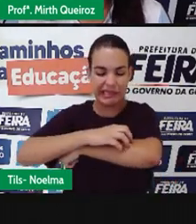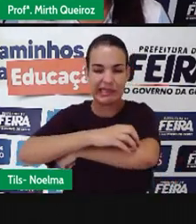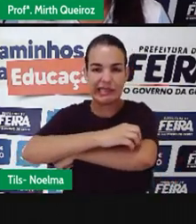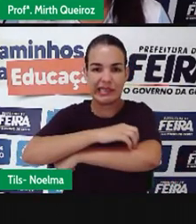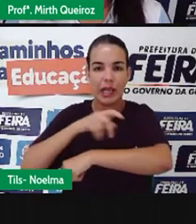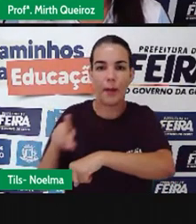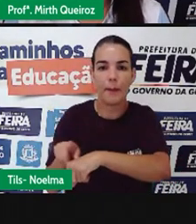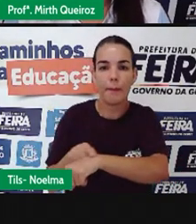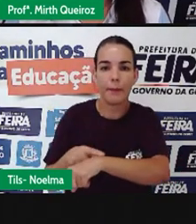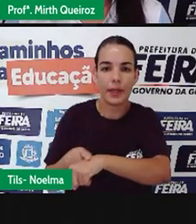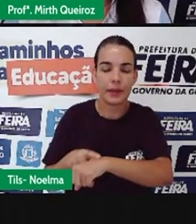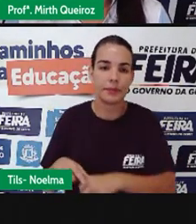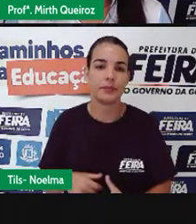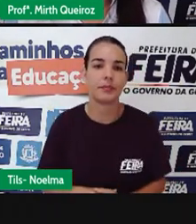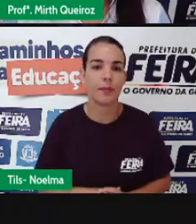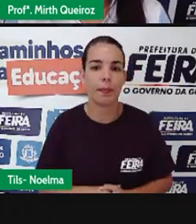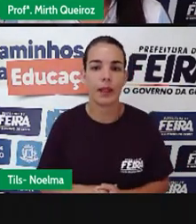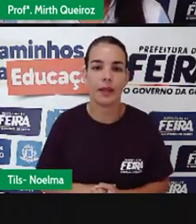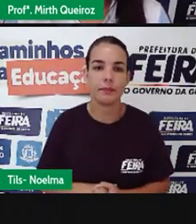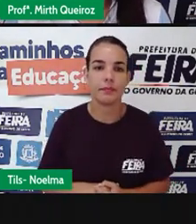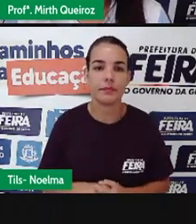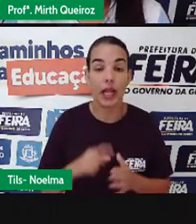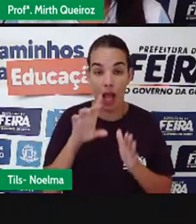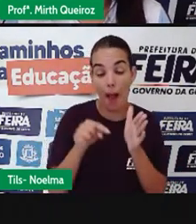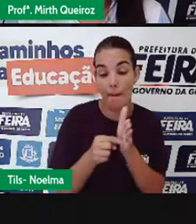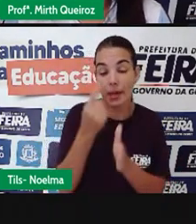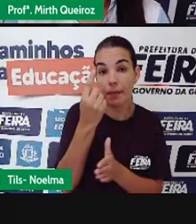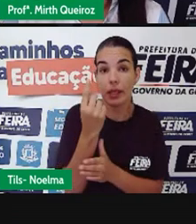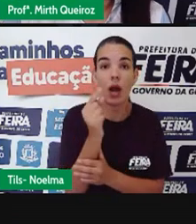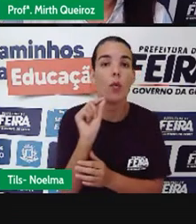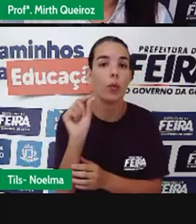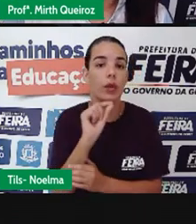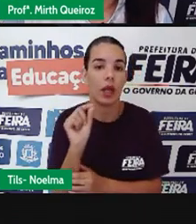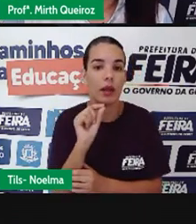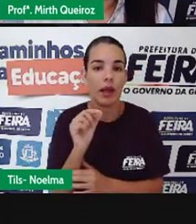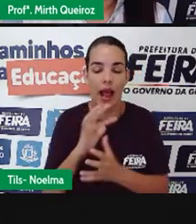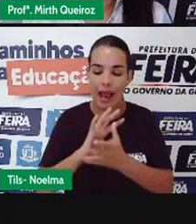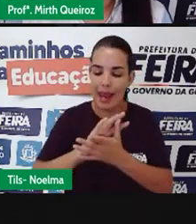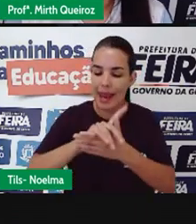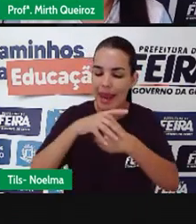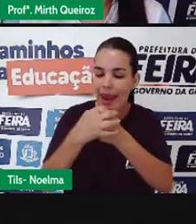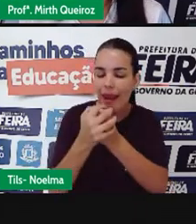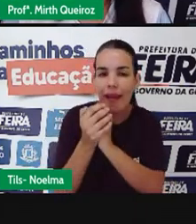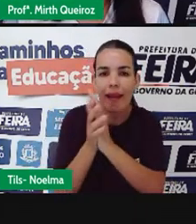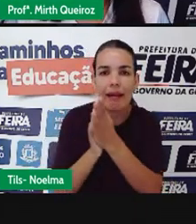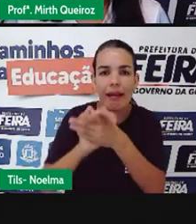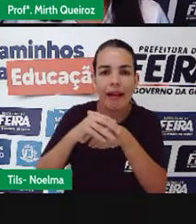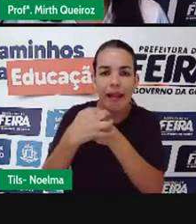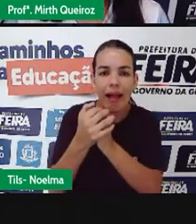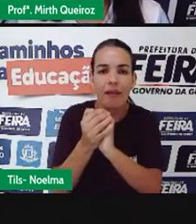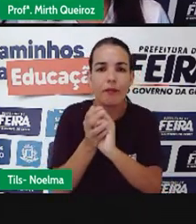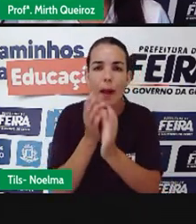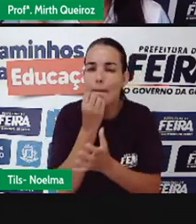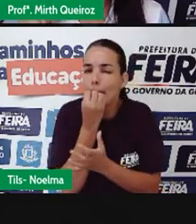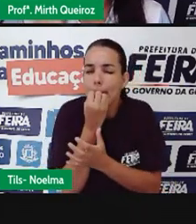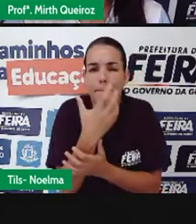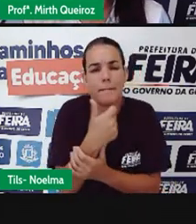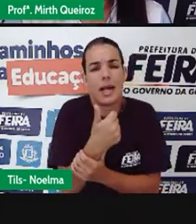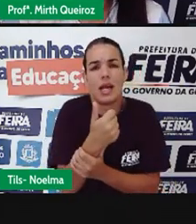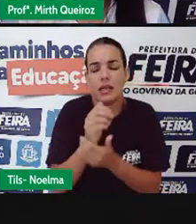e intestinais a primeira dica que nós temos é lavar as mãos